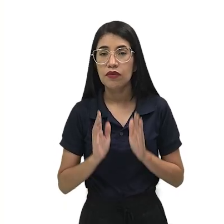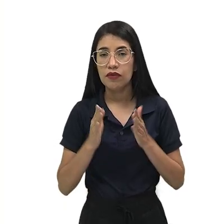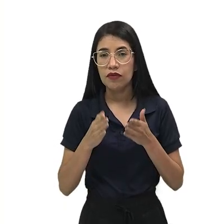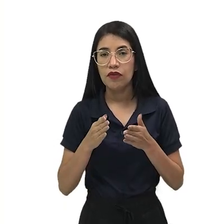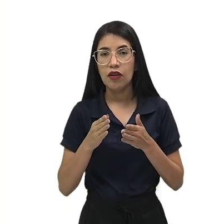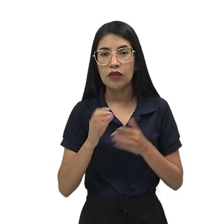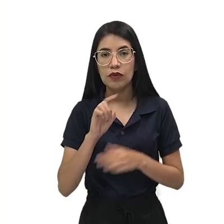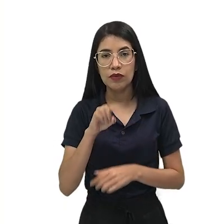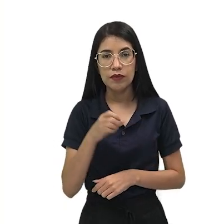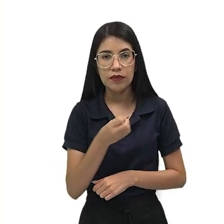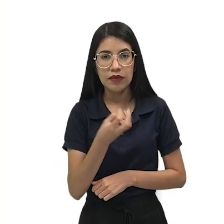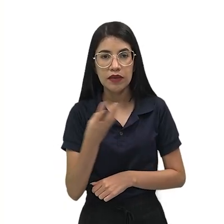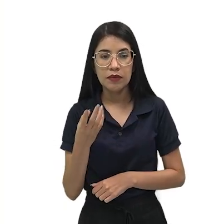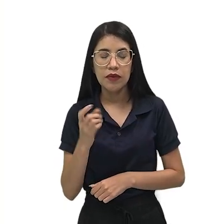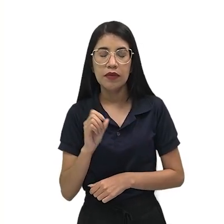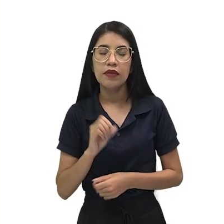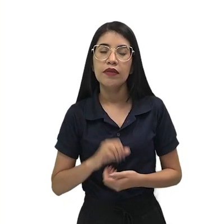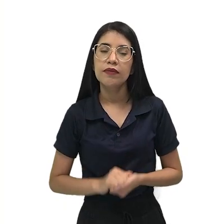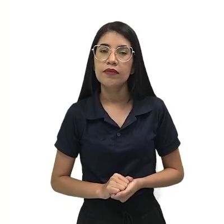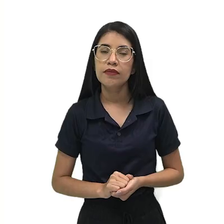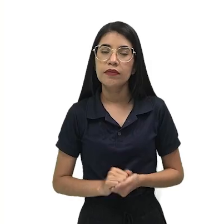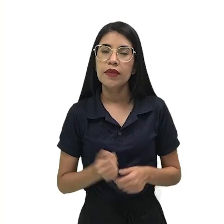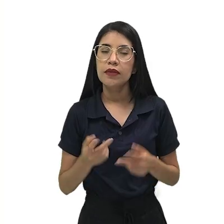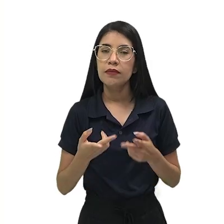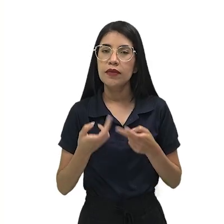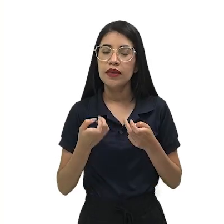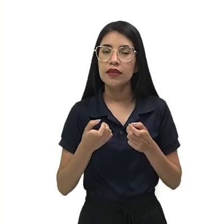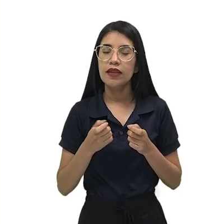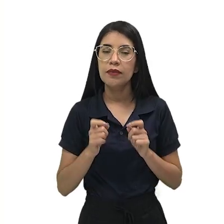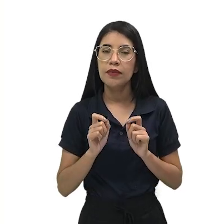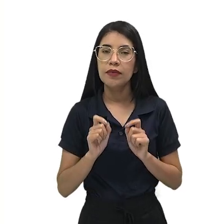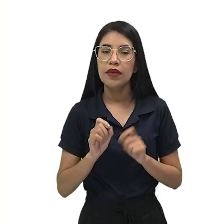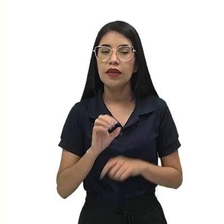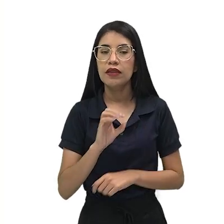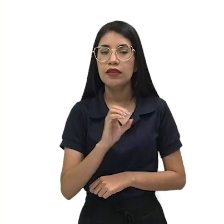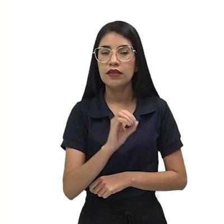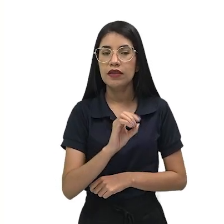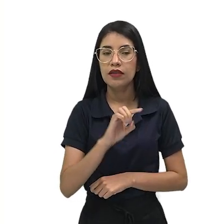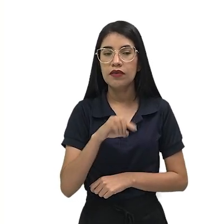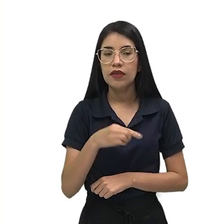destaque. Eu vou olhar aqui. Ó. A nossa parte decimal é